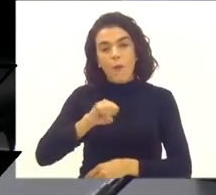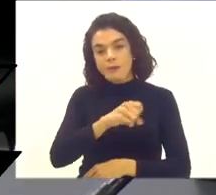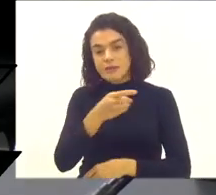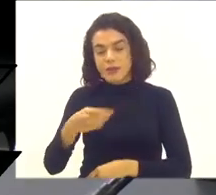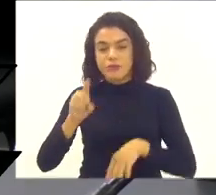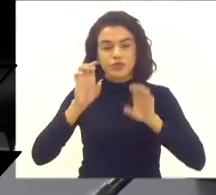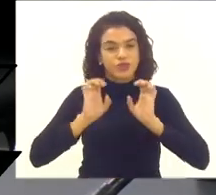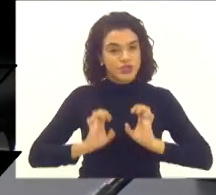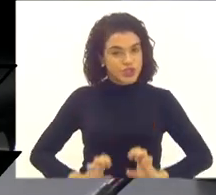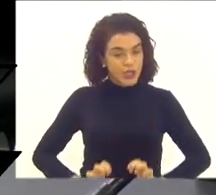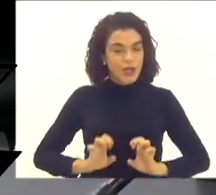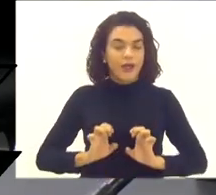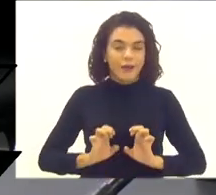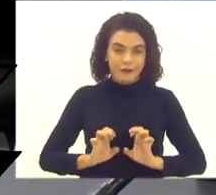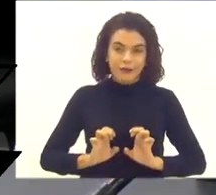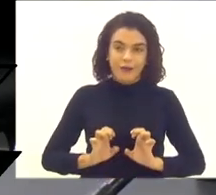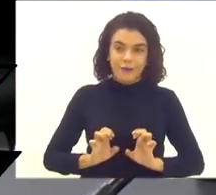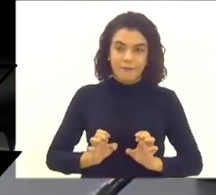é